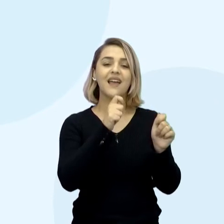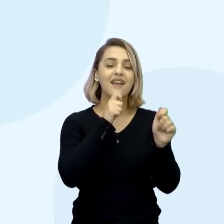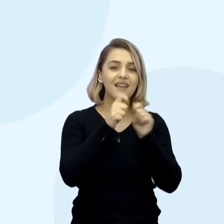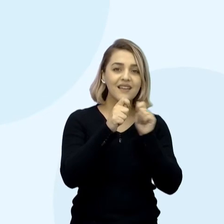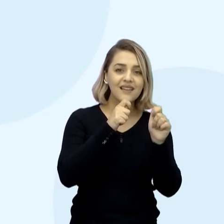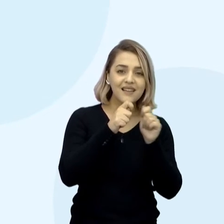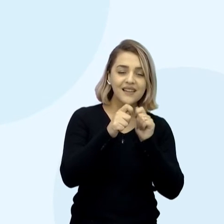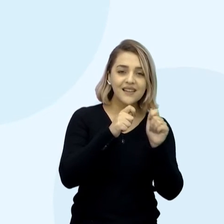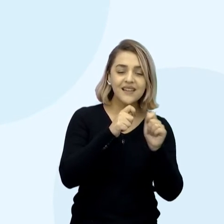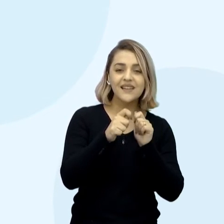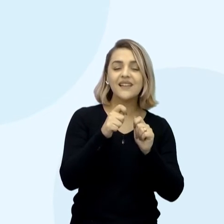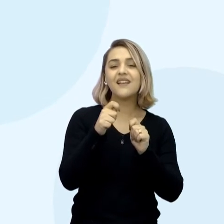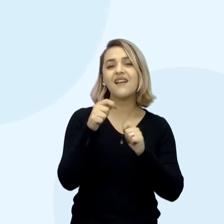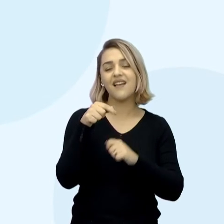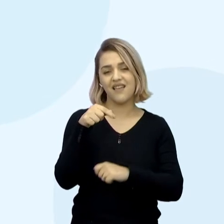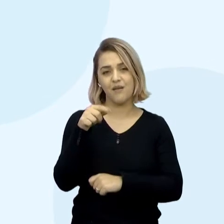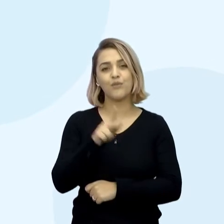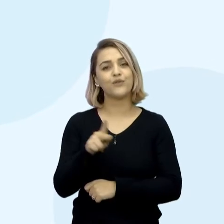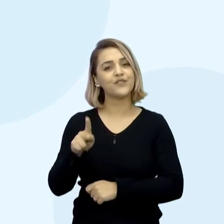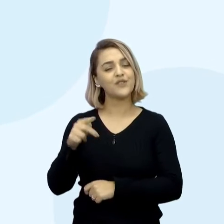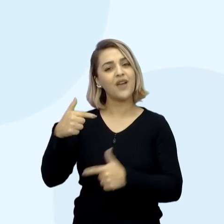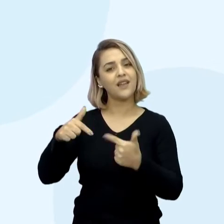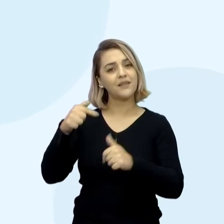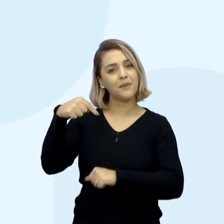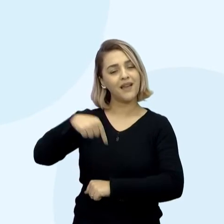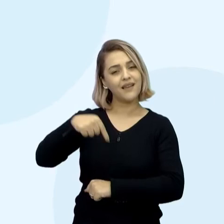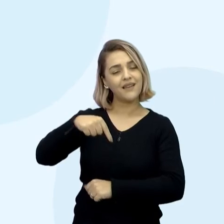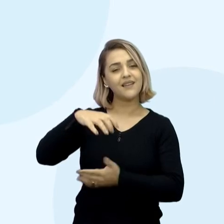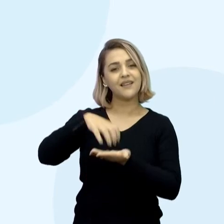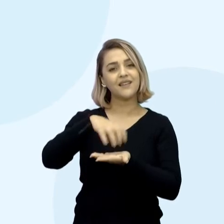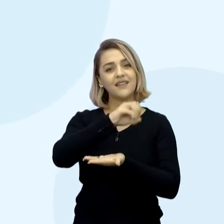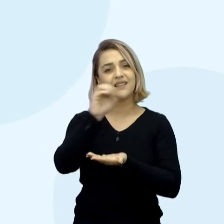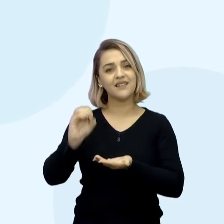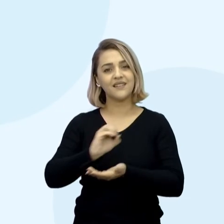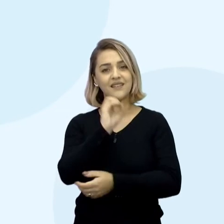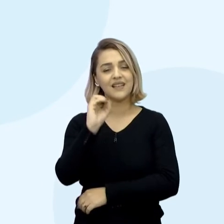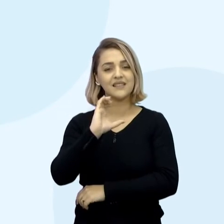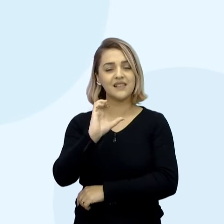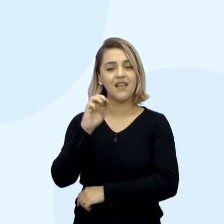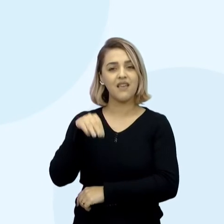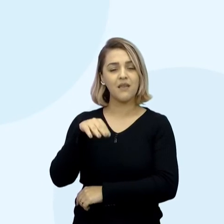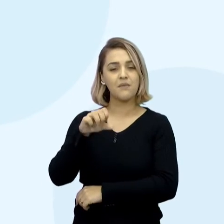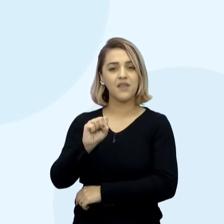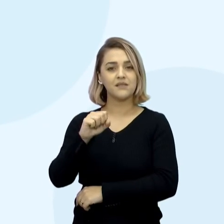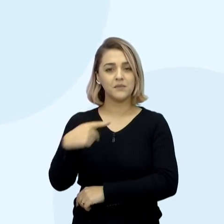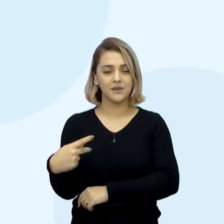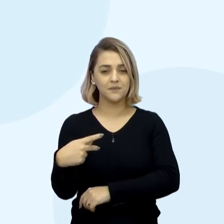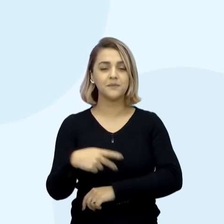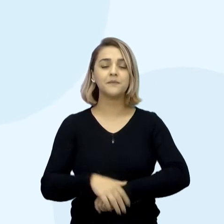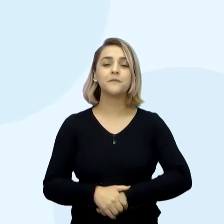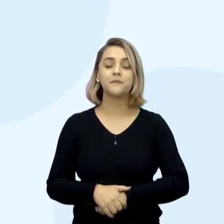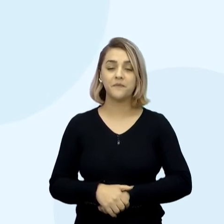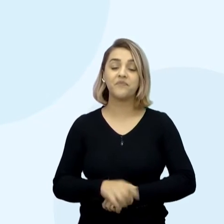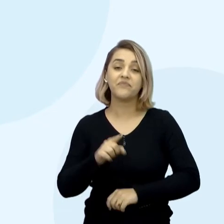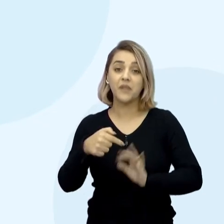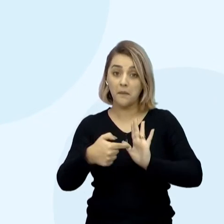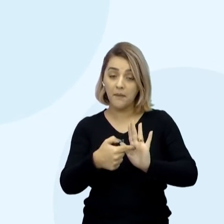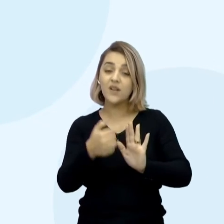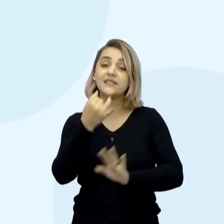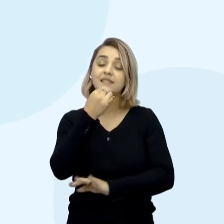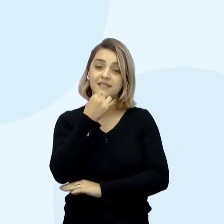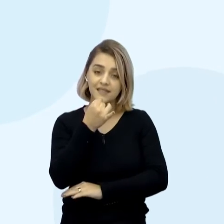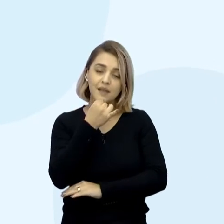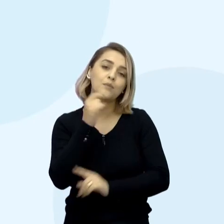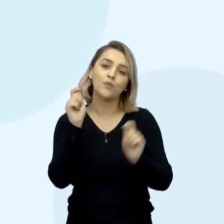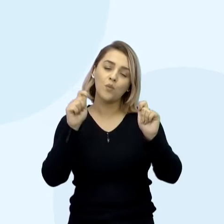Ilana, que trabalha aqui no Centro de Mídias, né, no CMSP. Isso serve de exemplo para